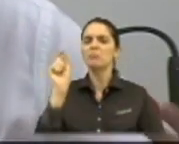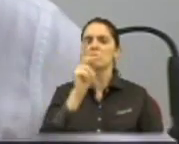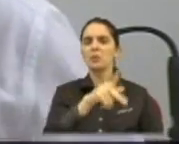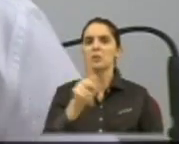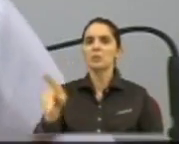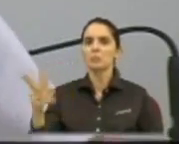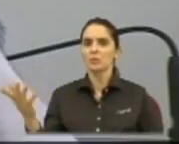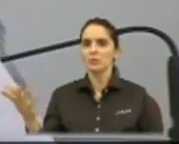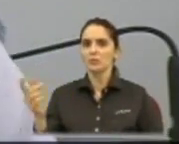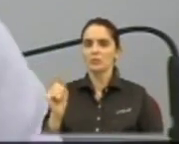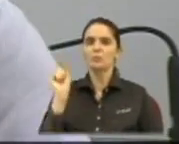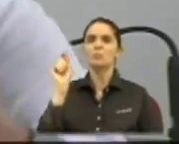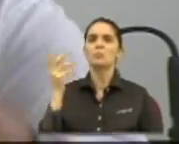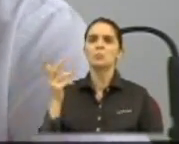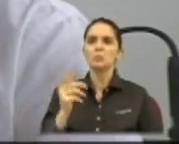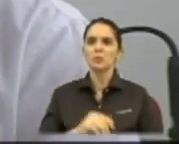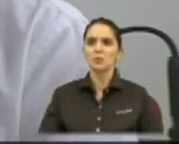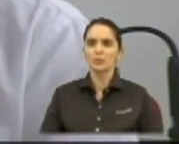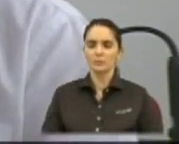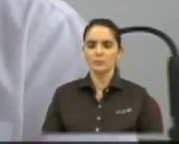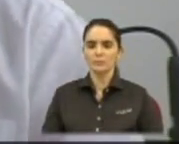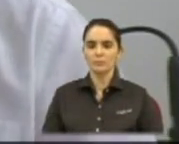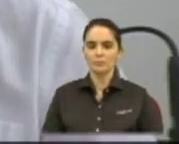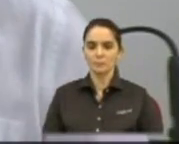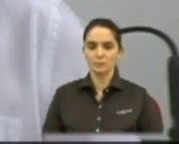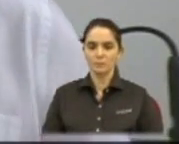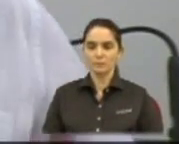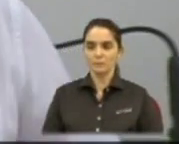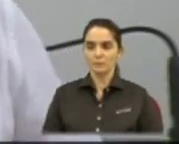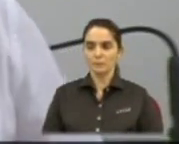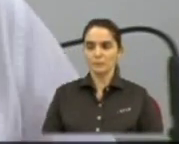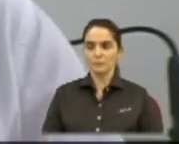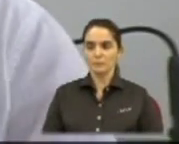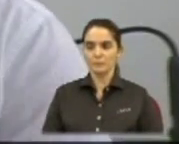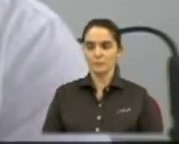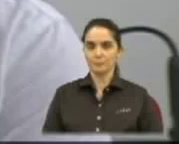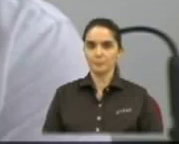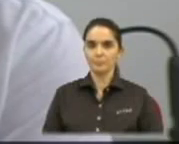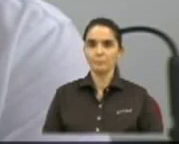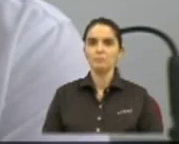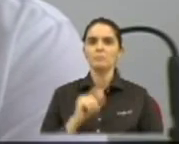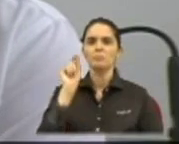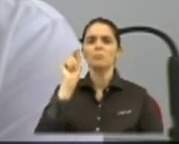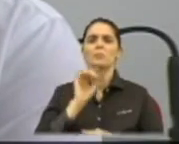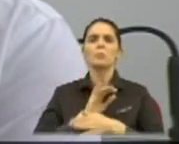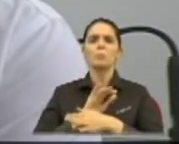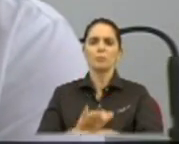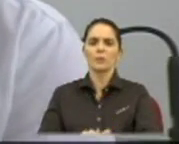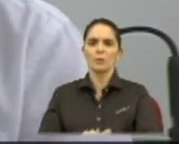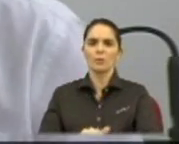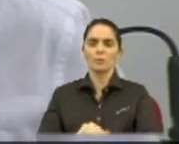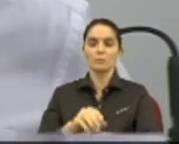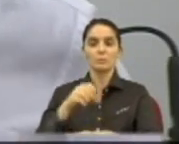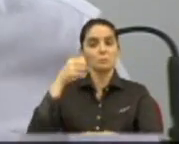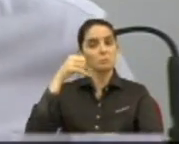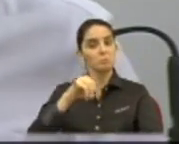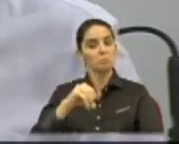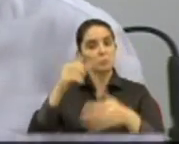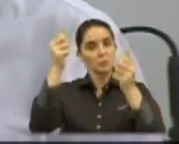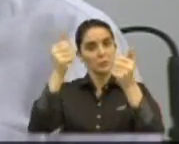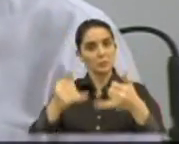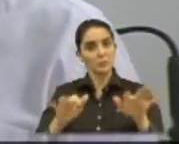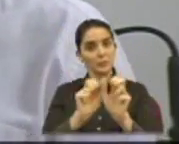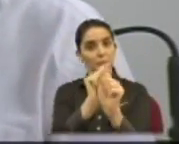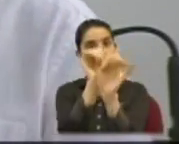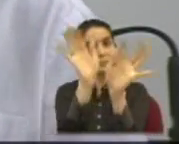presidente, o que me dá uma parte, eu não sei o que essa instituição, a quem eles vão estar beneficiando. Então, se Vossa Excelência puder explanar,